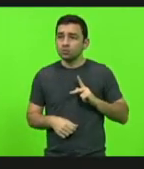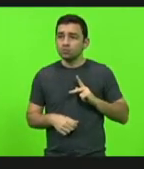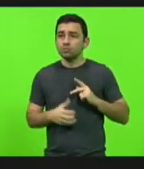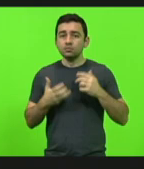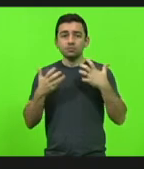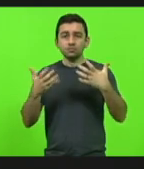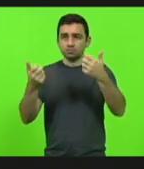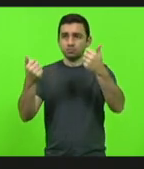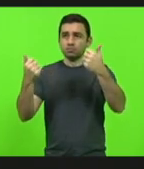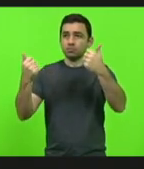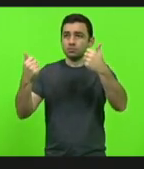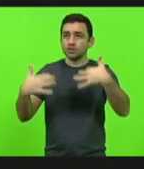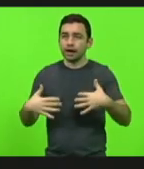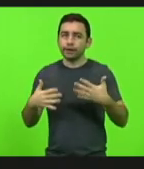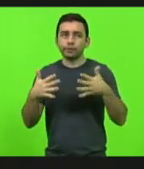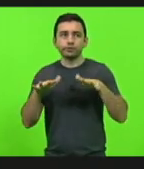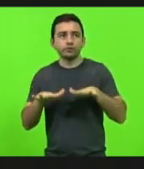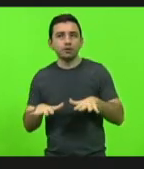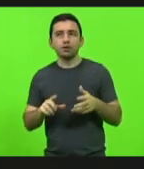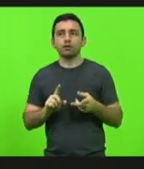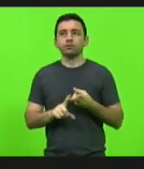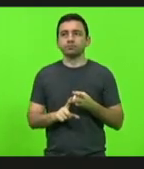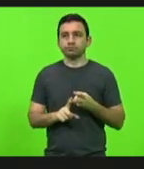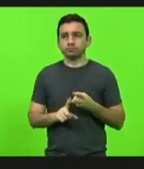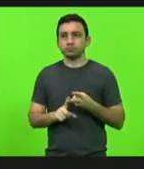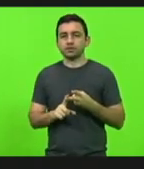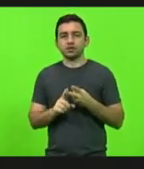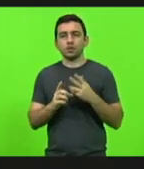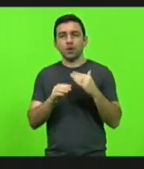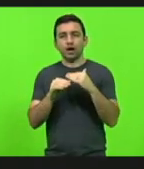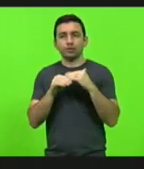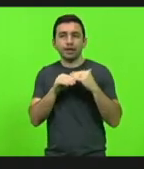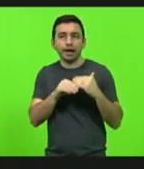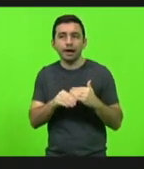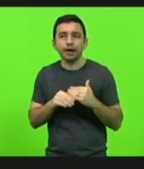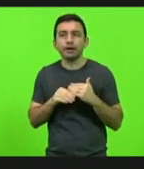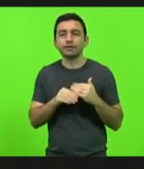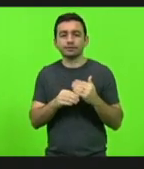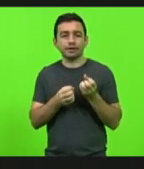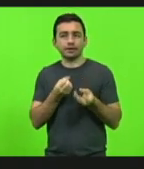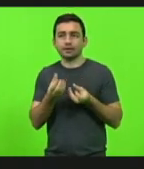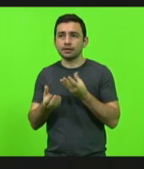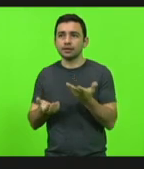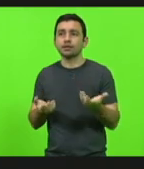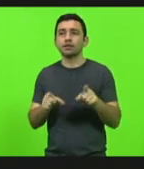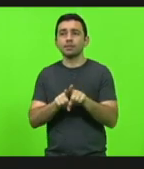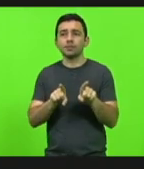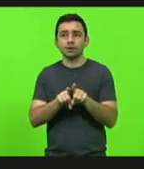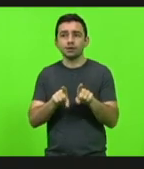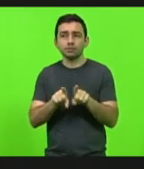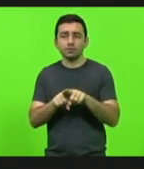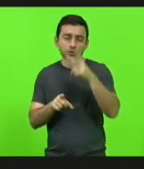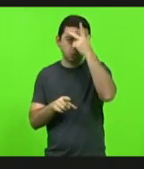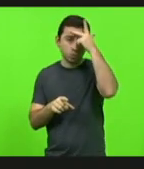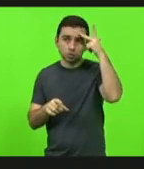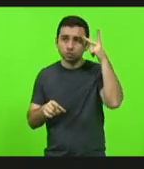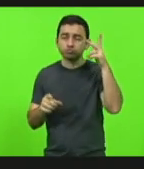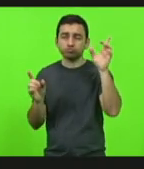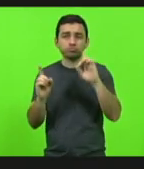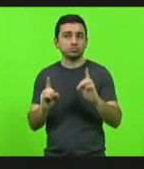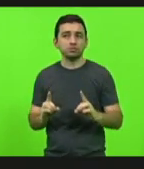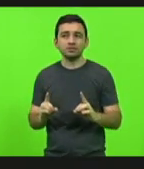falar sobre inclusão os sobre igualdade de oportunidades sobre inclusão das pessoas com deficiência infelizmente